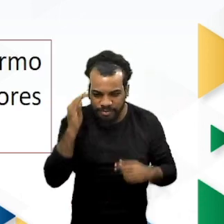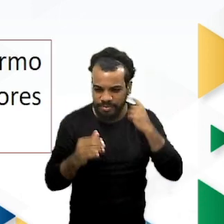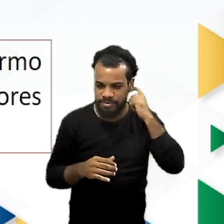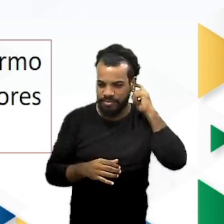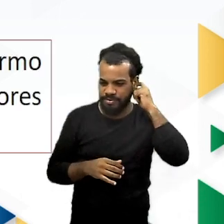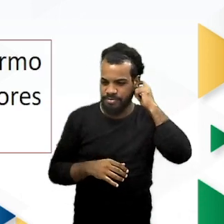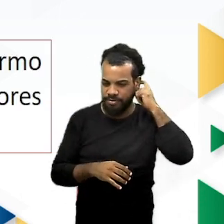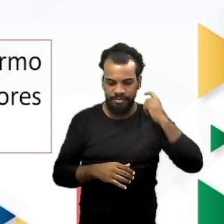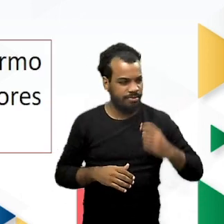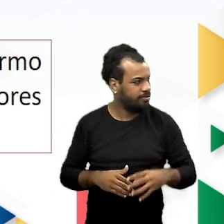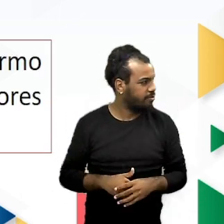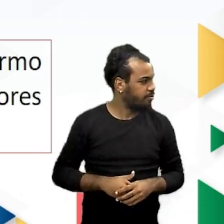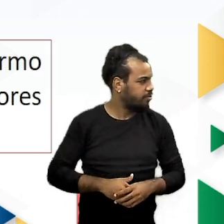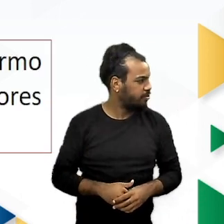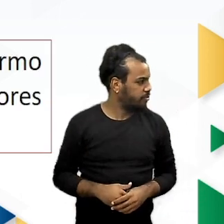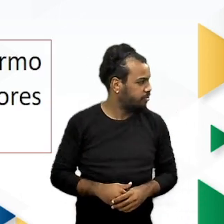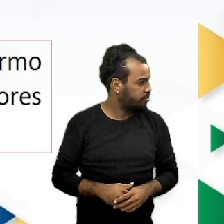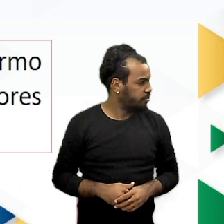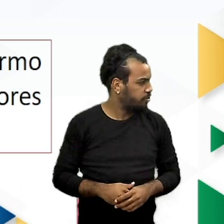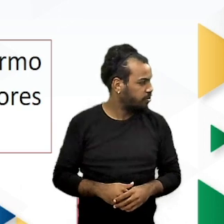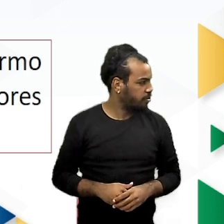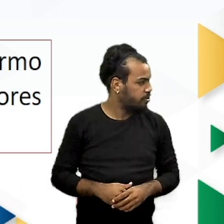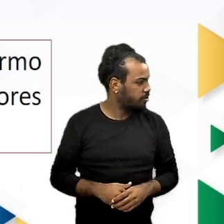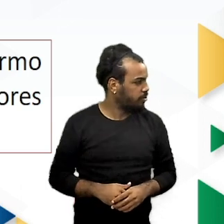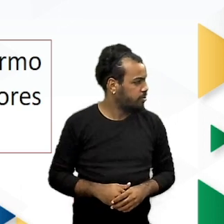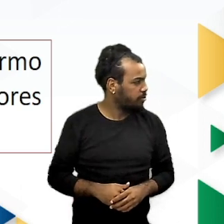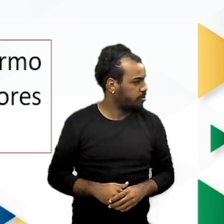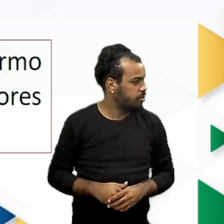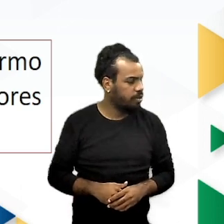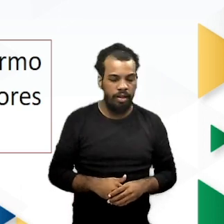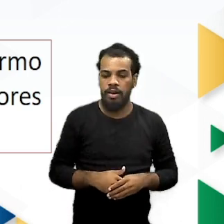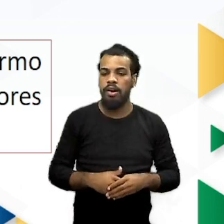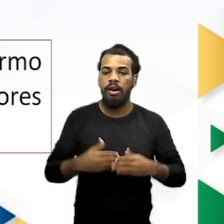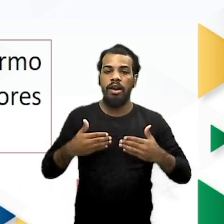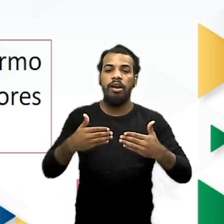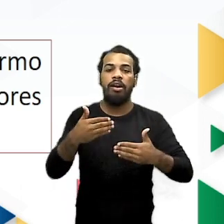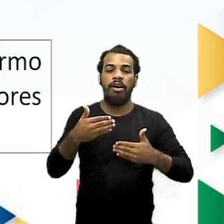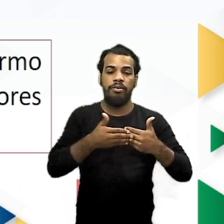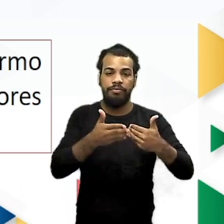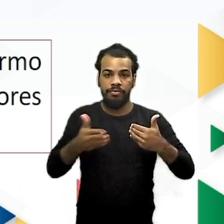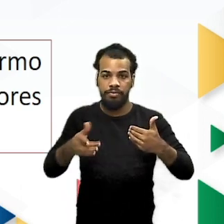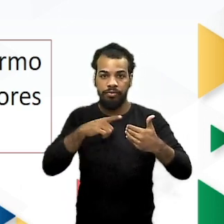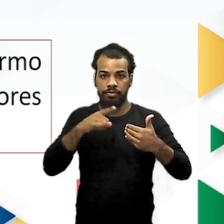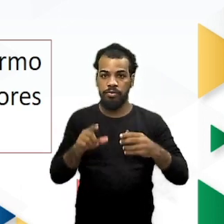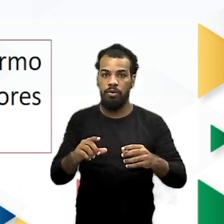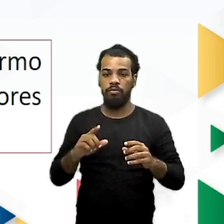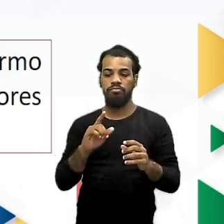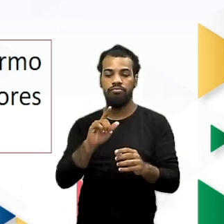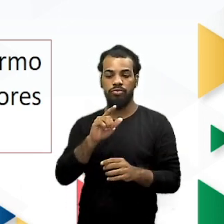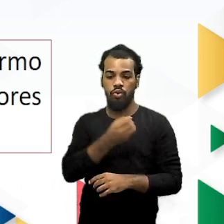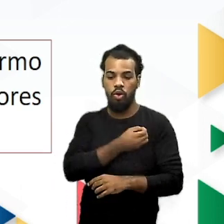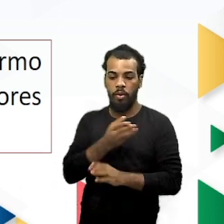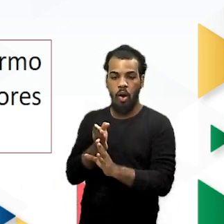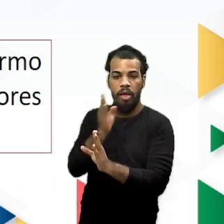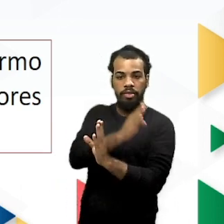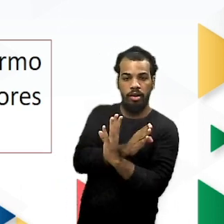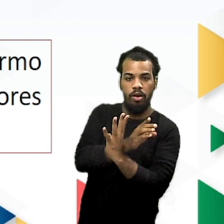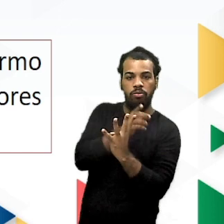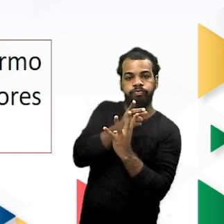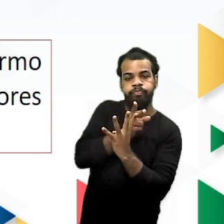comigo. Uma sequência é recursiva quando cada termo depende do termo anterior. Olha outra observação,